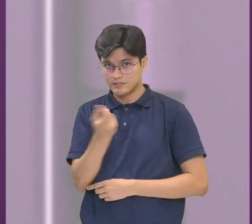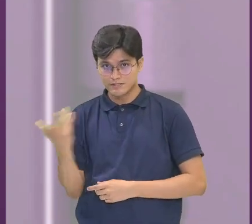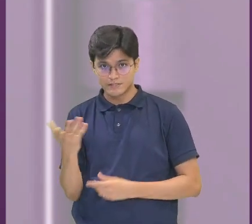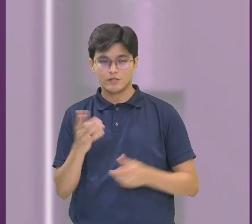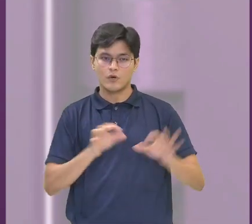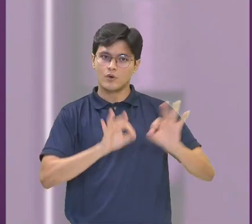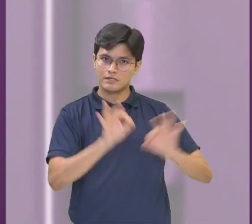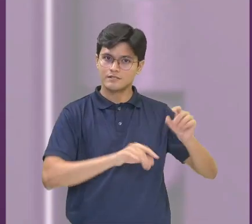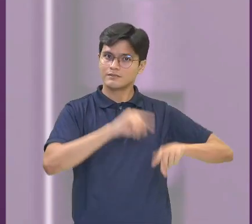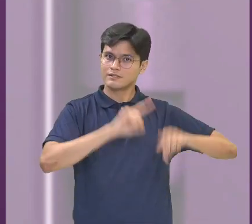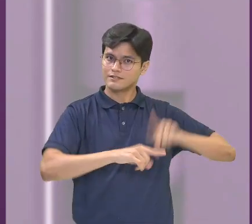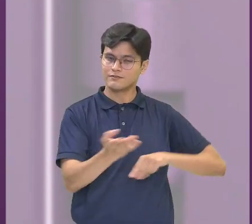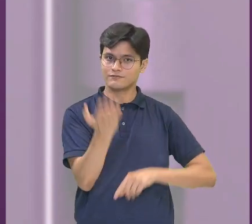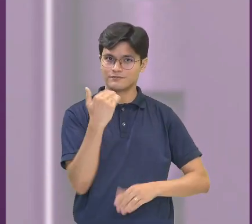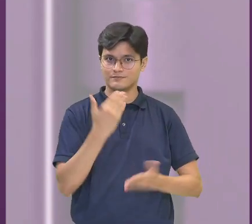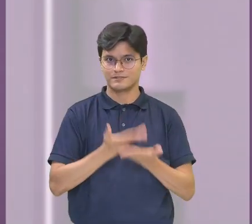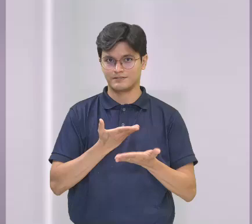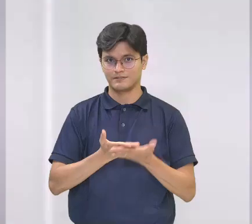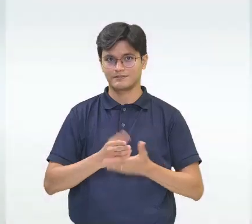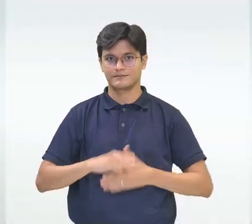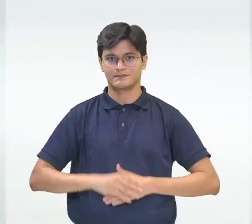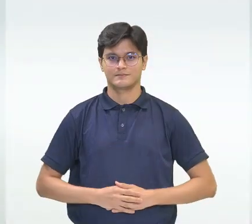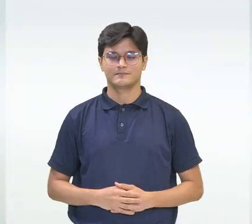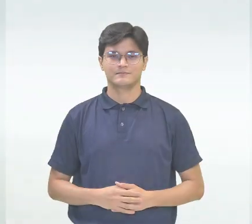e vamos para a aula.